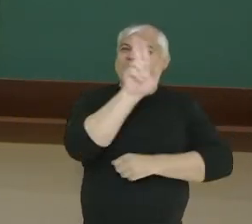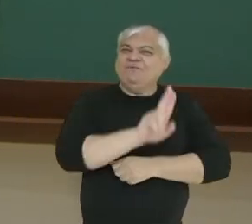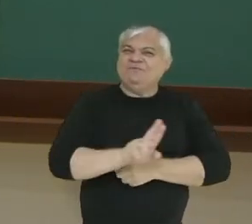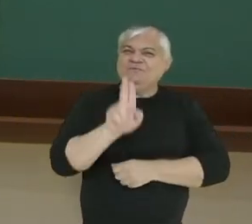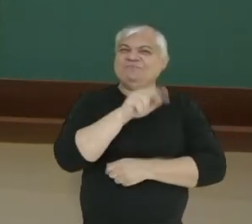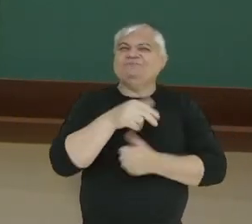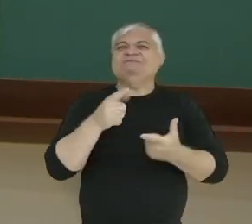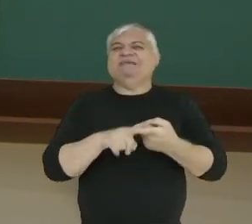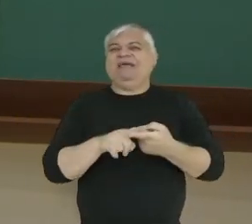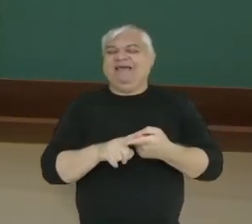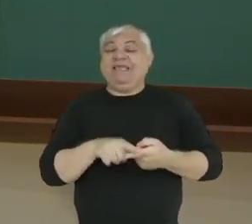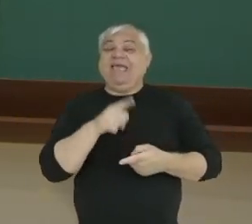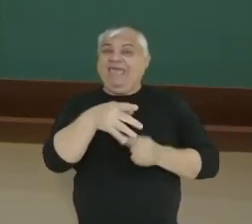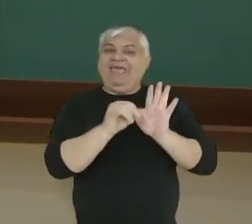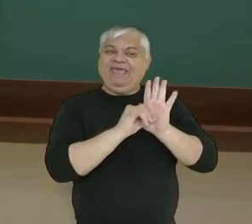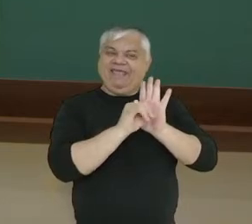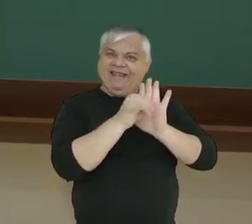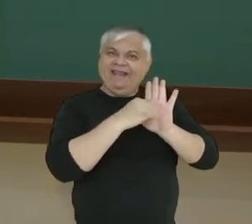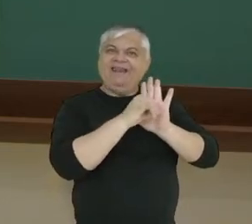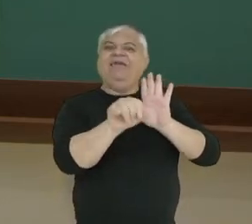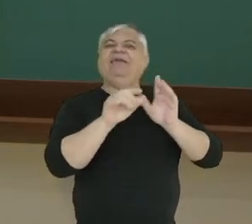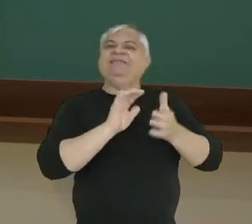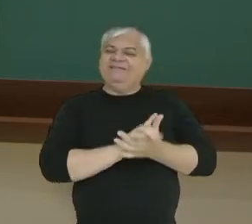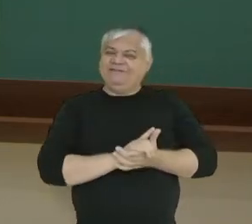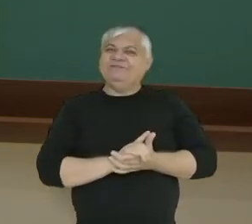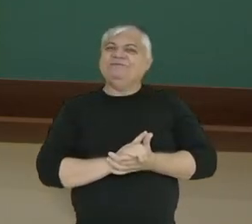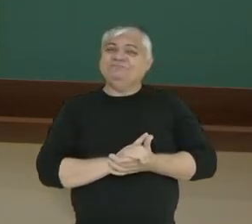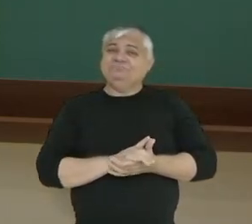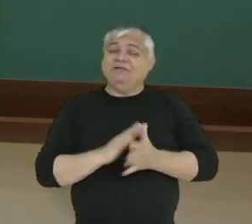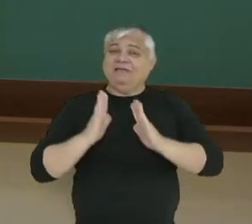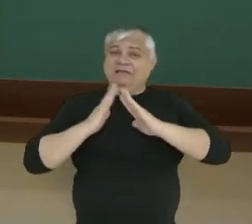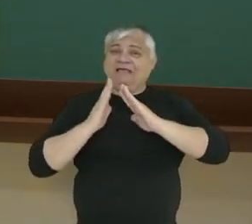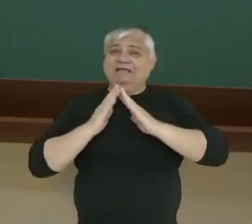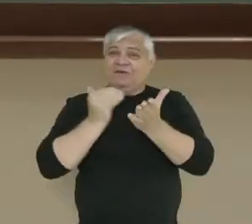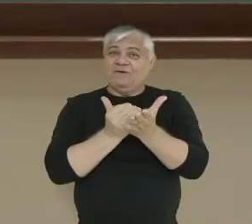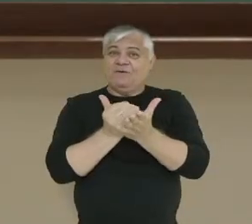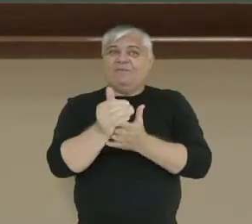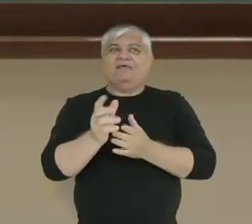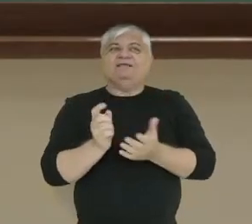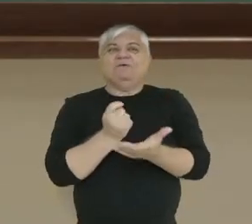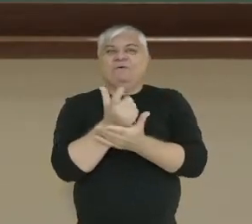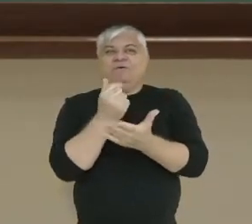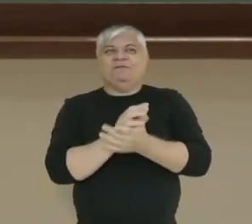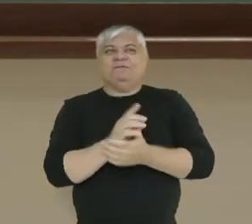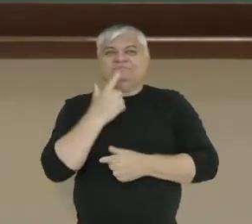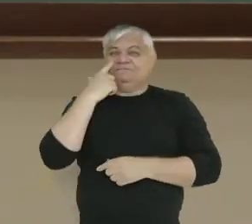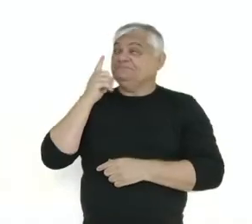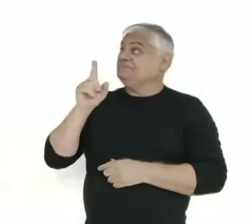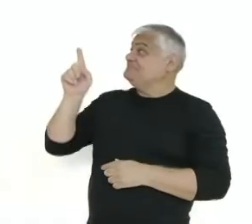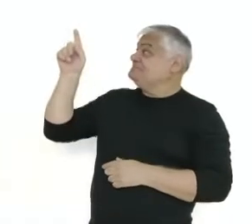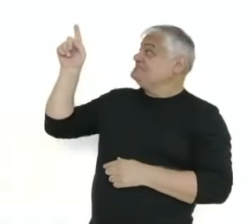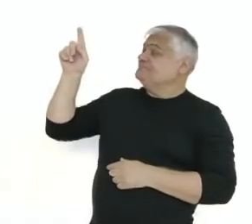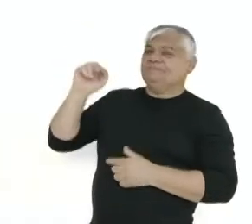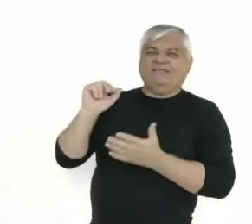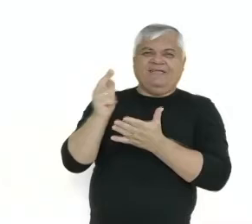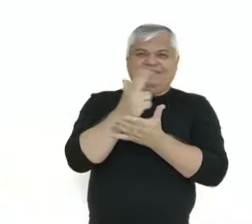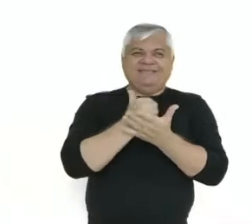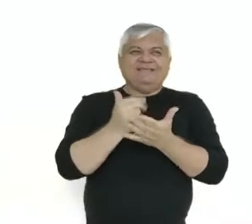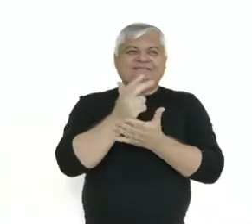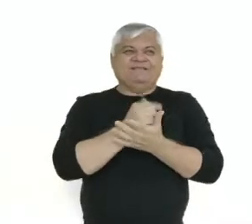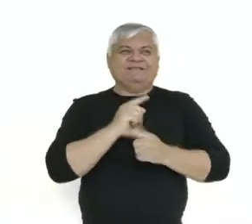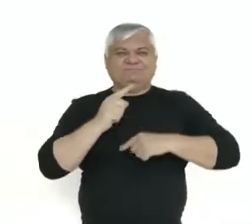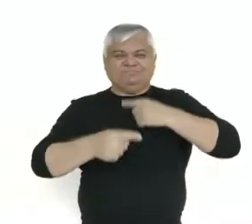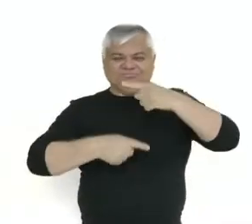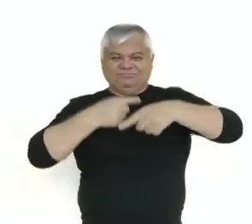utilizados com fonte elétrica e levar às suas residências. Aqui a gente tem uma imagem que mostra um dínamo,